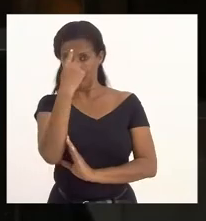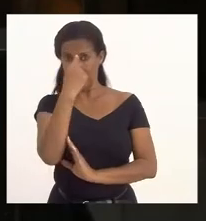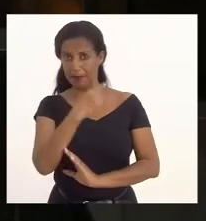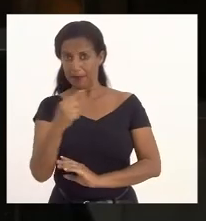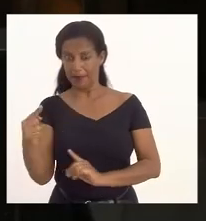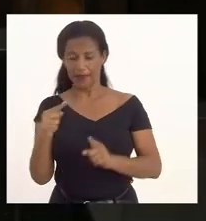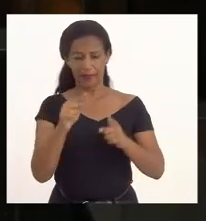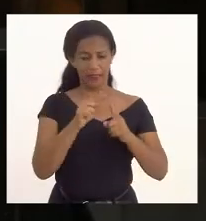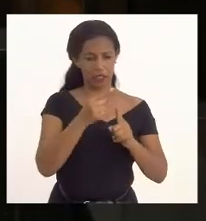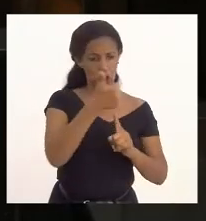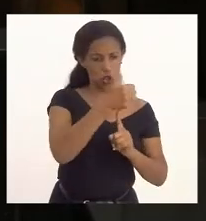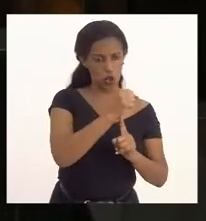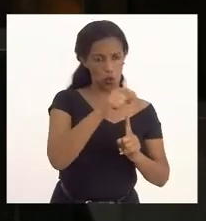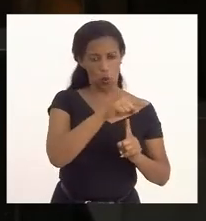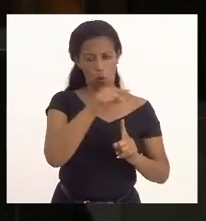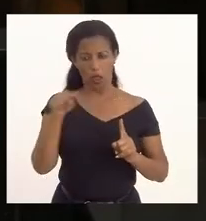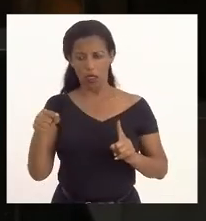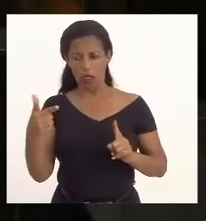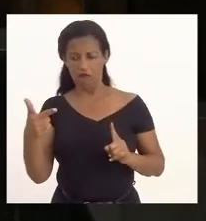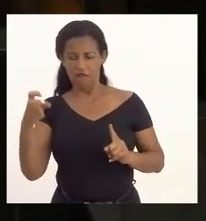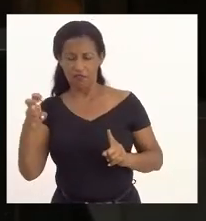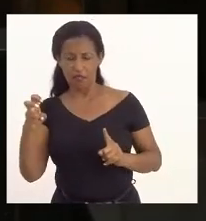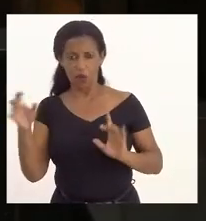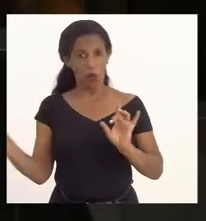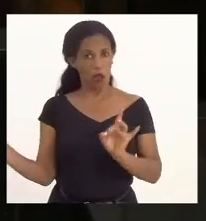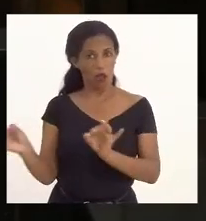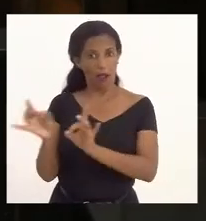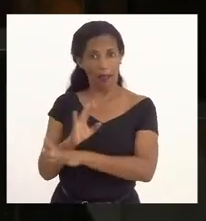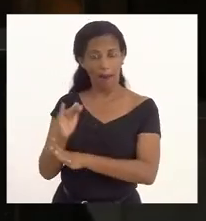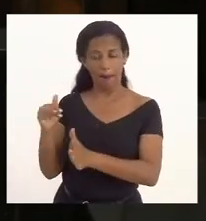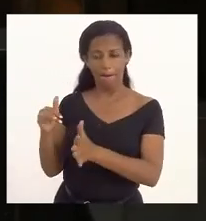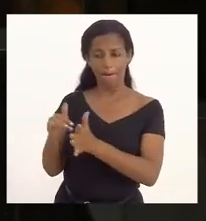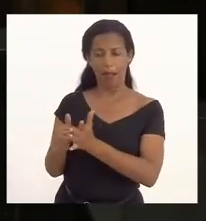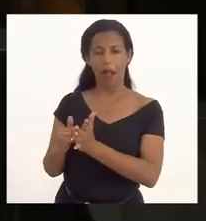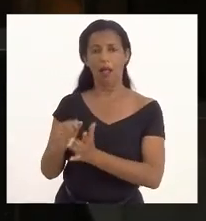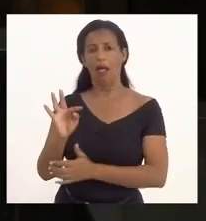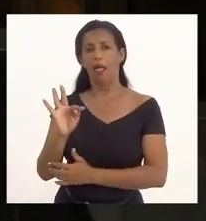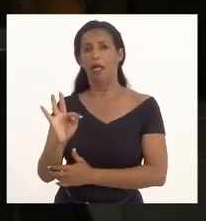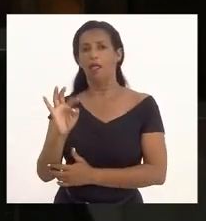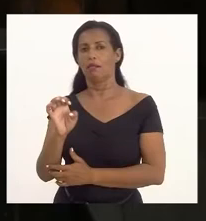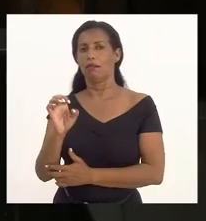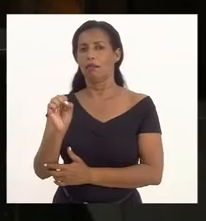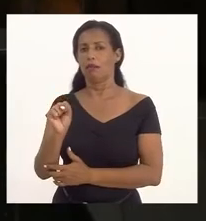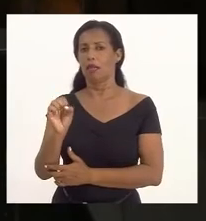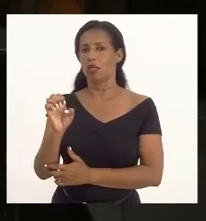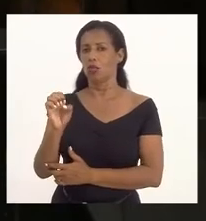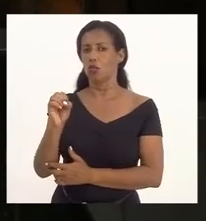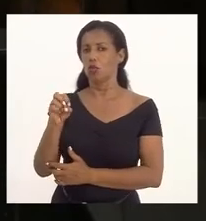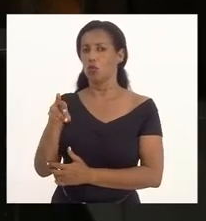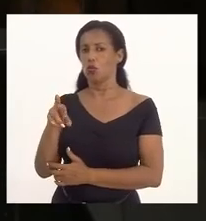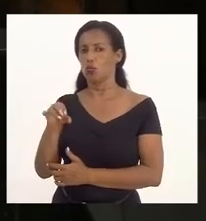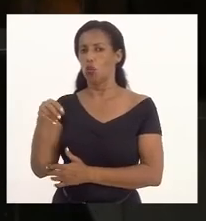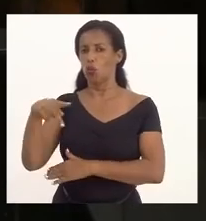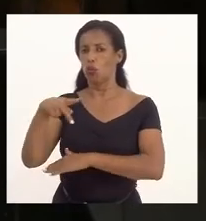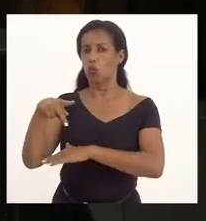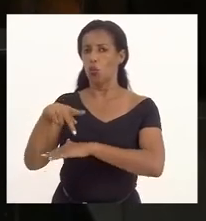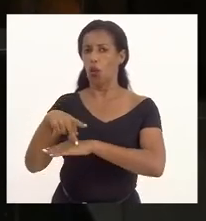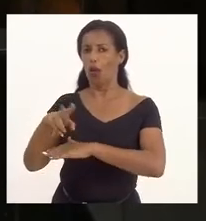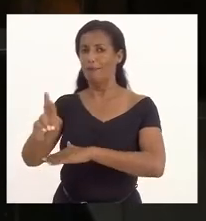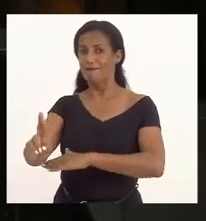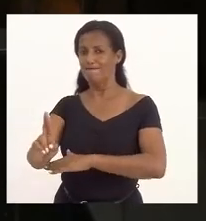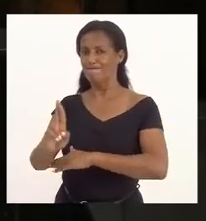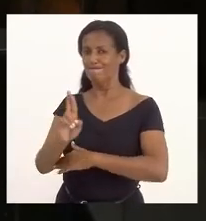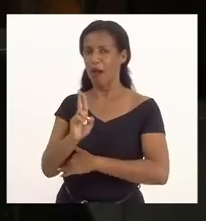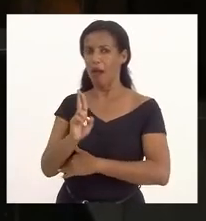semana, encerra o prazo do Tesouro Nacional dar a